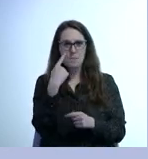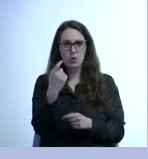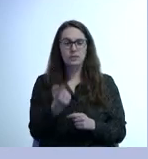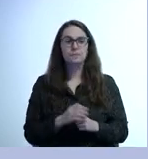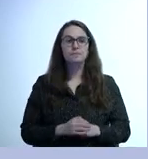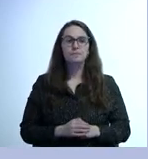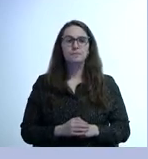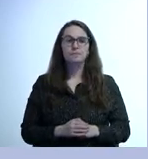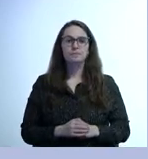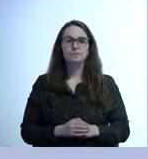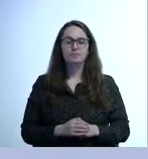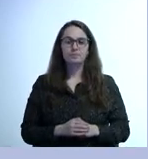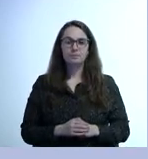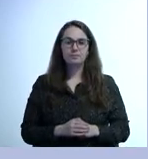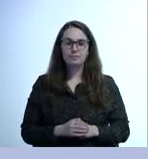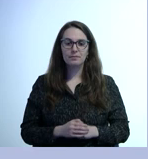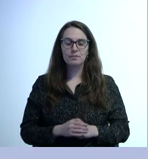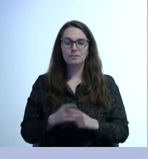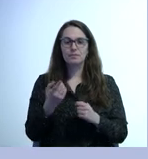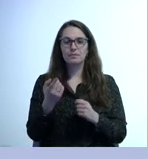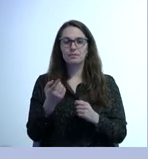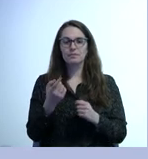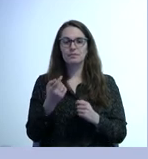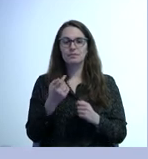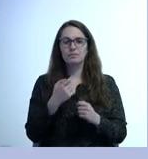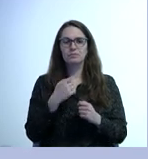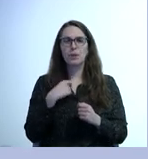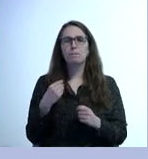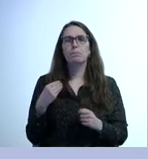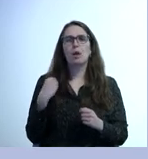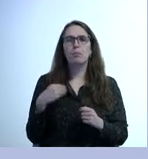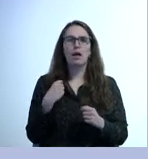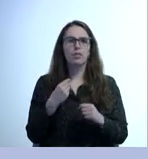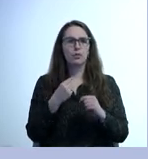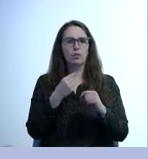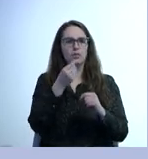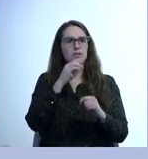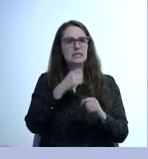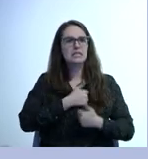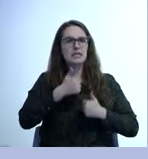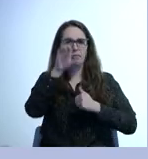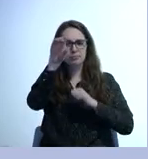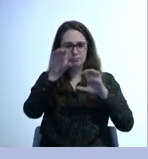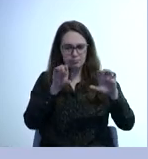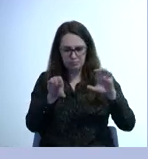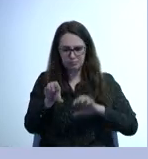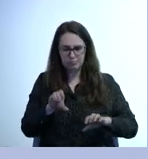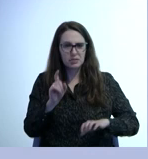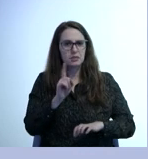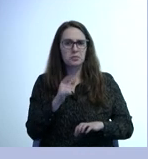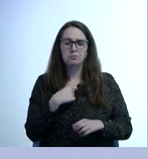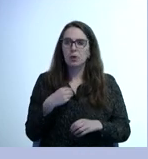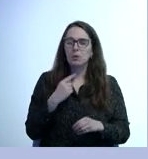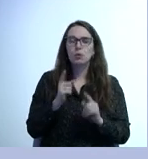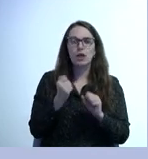enfim, não se procurou que houvesse uma diversidade geográfica, ou seja, procurou-se essencialmente revelar a obra